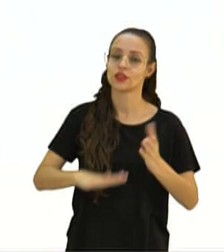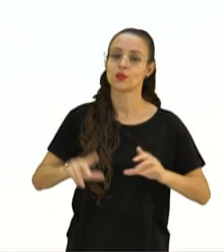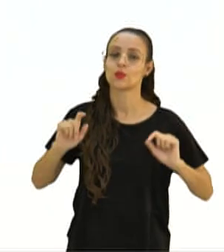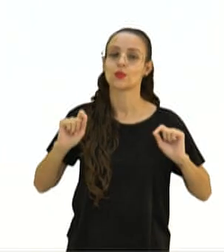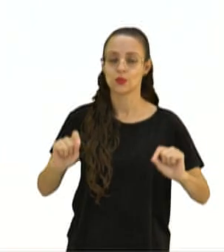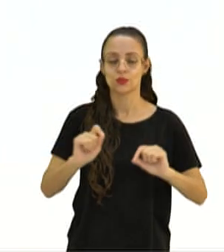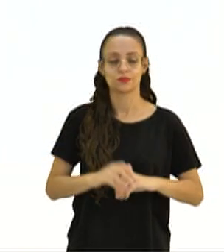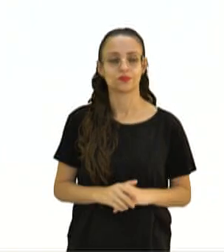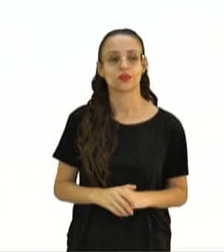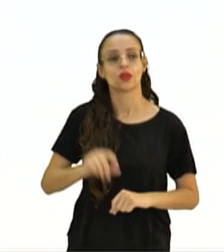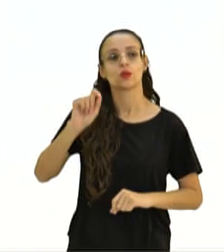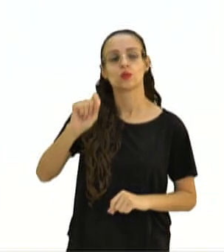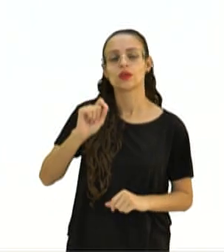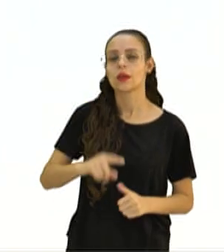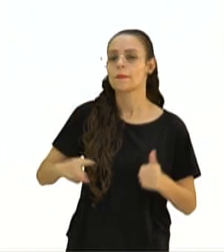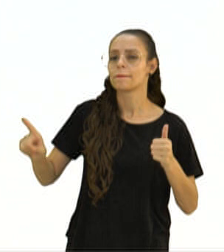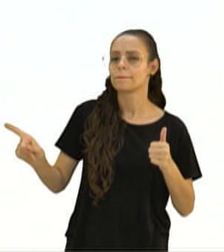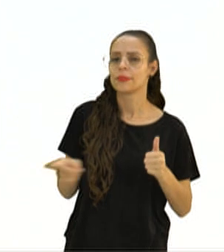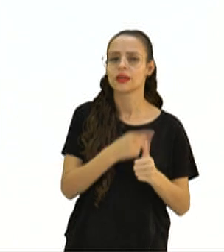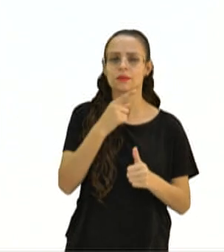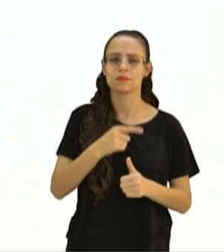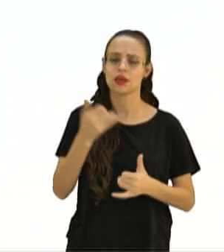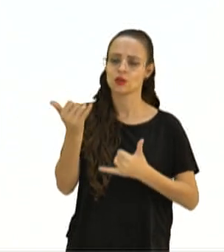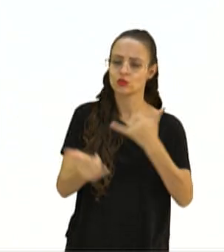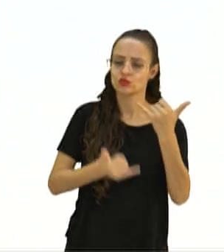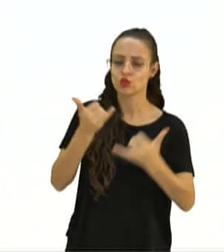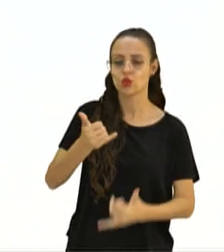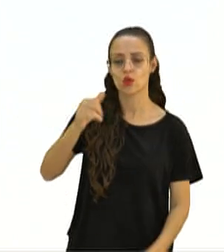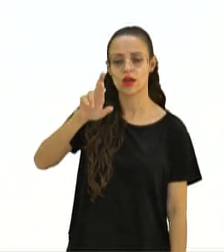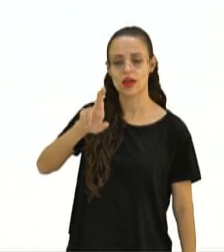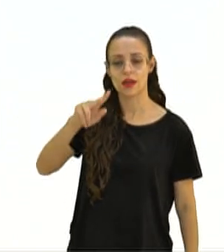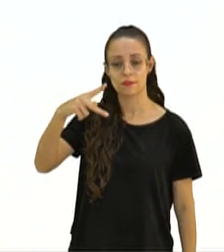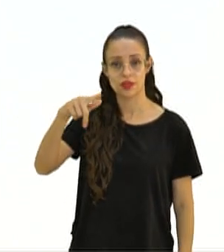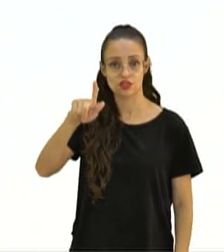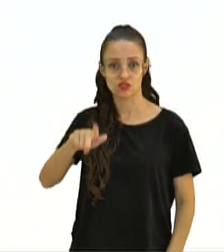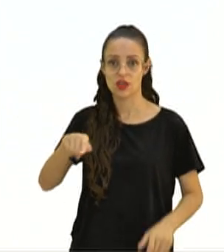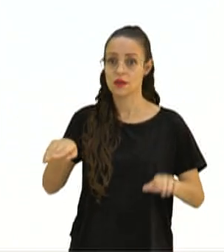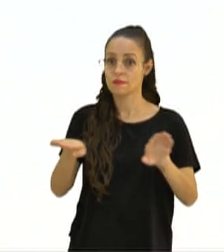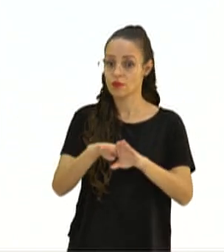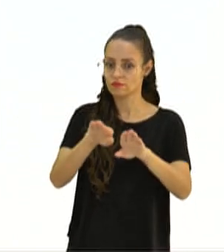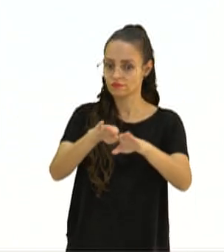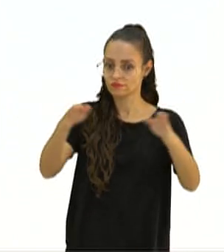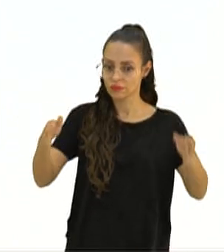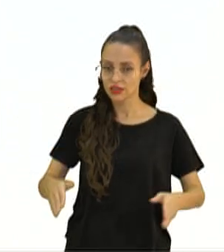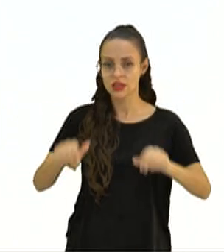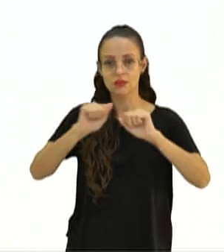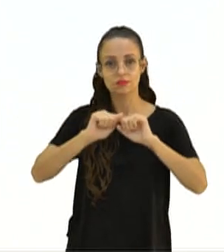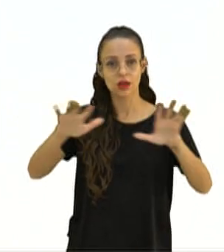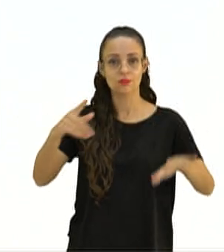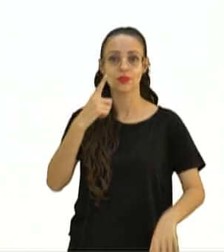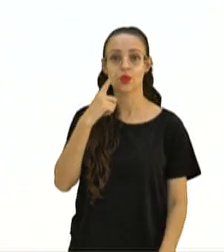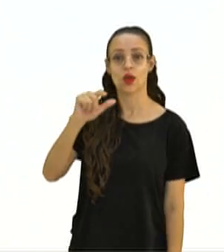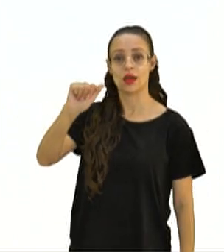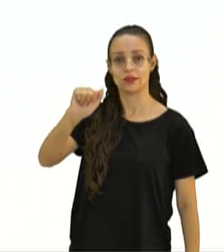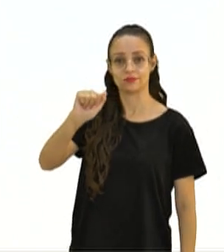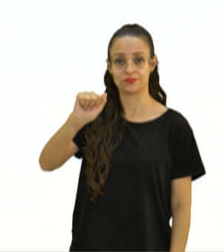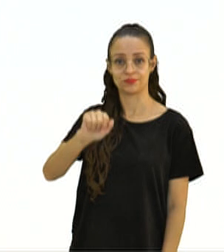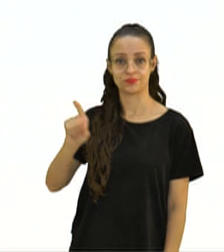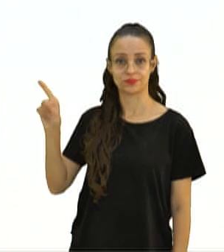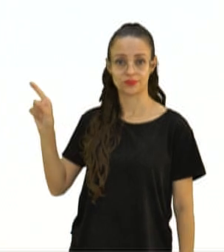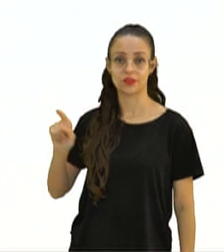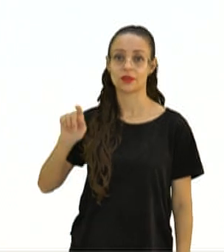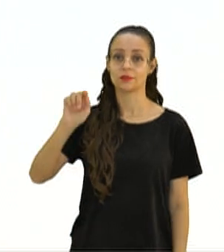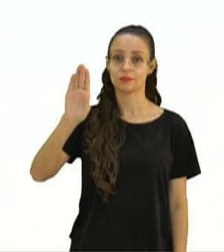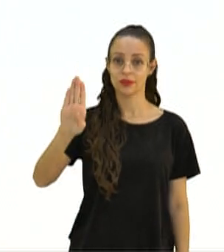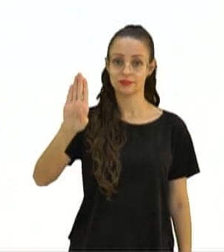aqui. Qual o primeiro jogo de RPG de mesa lançado? Letra A, Dungeons & Dragons. Letra